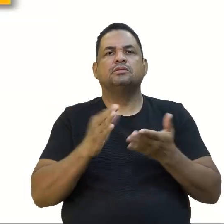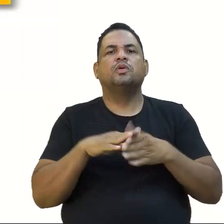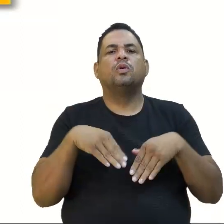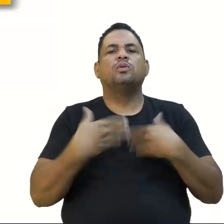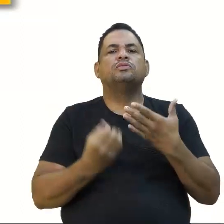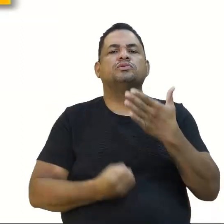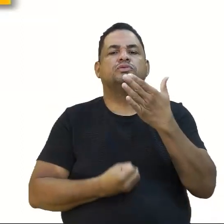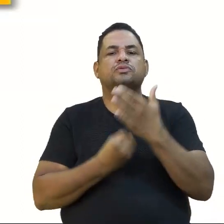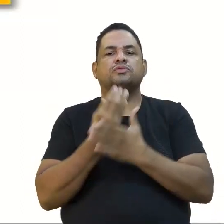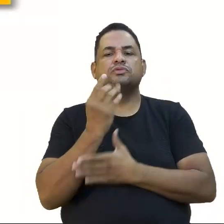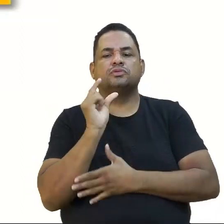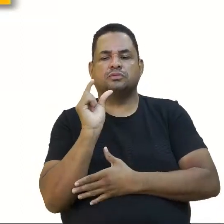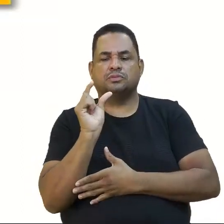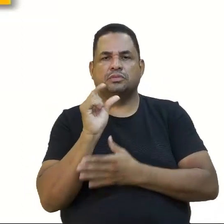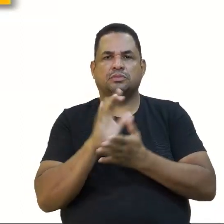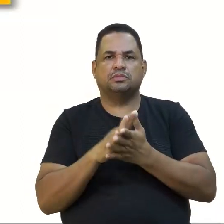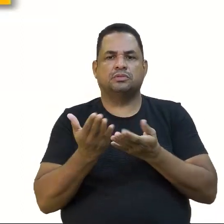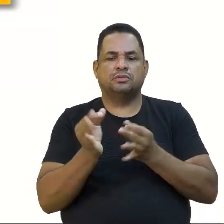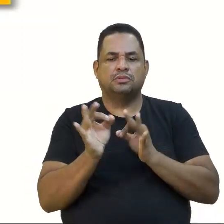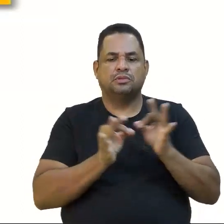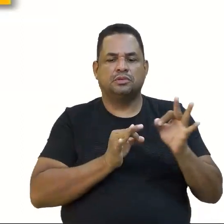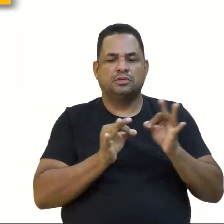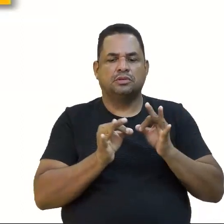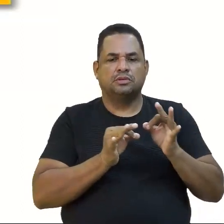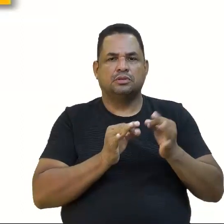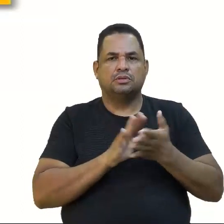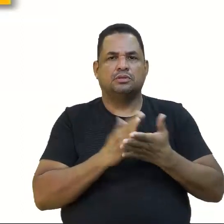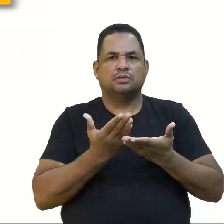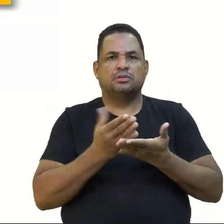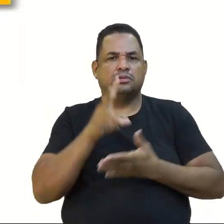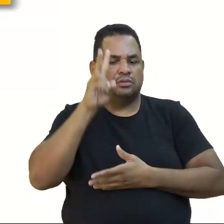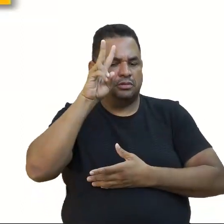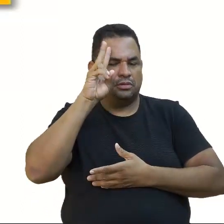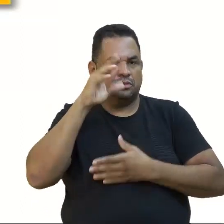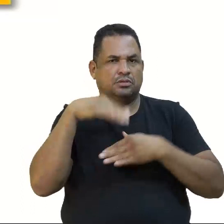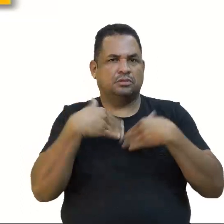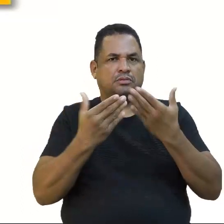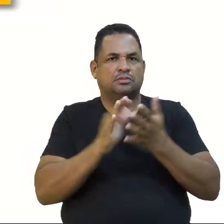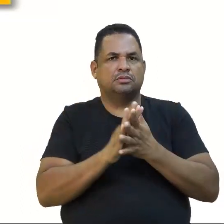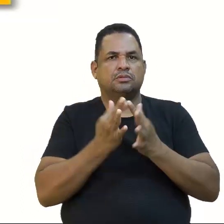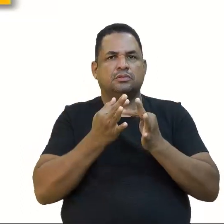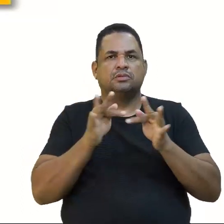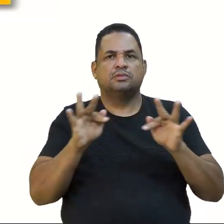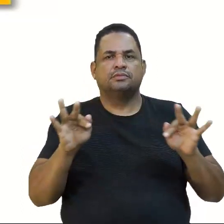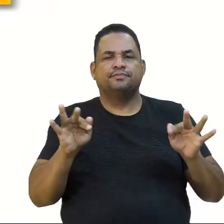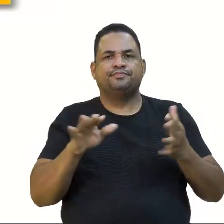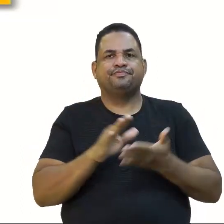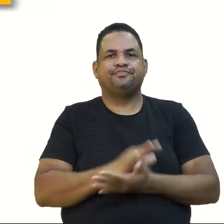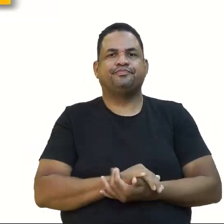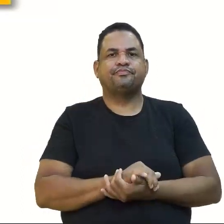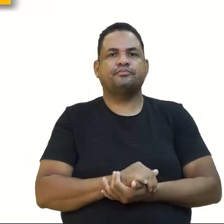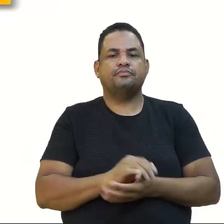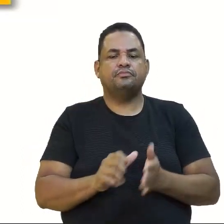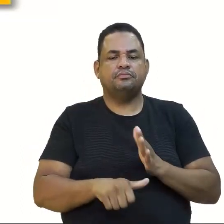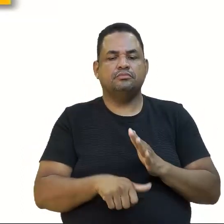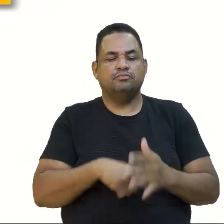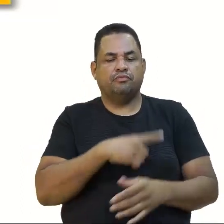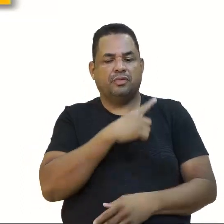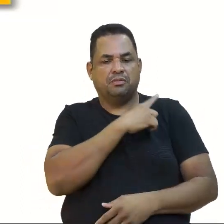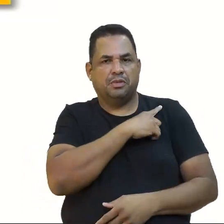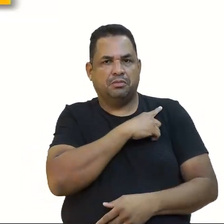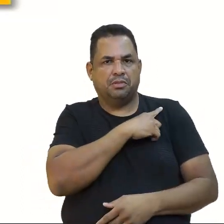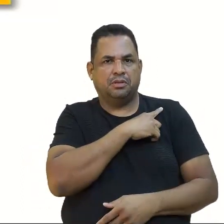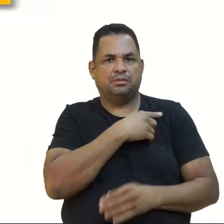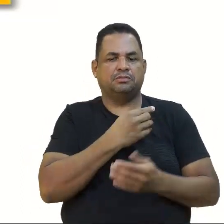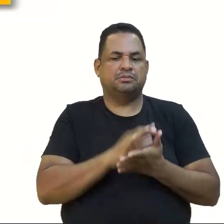palavra? Tudo a gente vai dar uma estudadinha e também relembrar um pouco das funções. No primeiro ano, a gente estuda um tanto